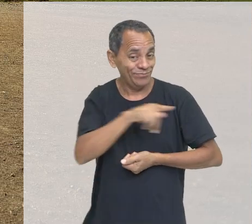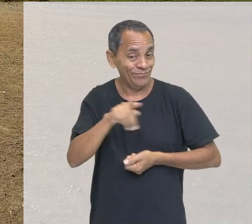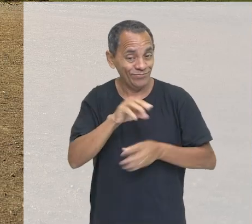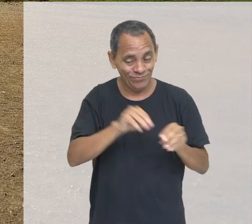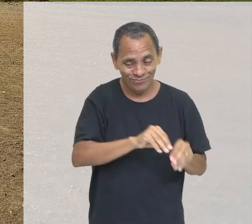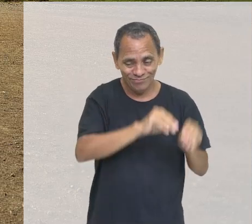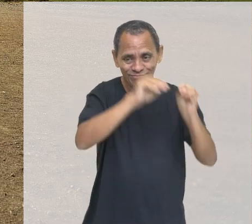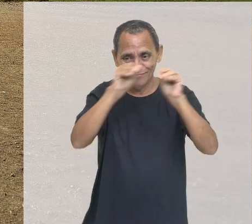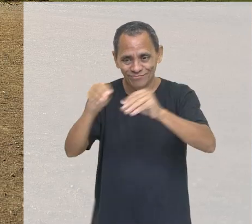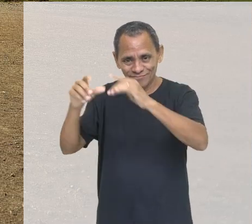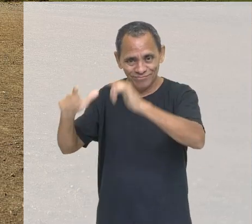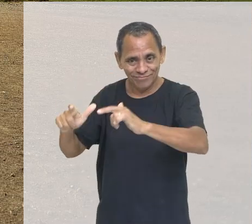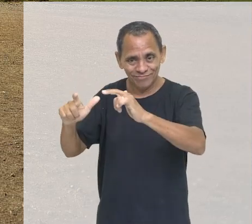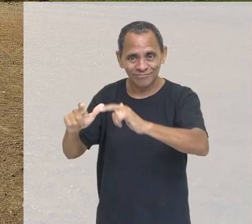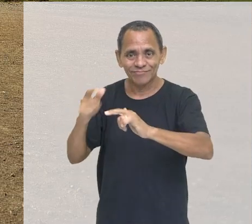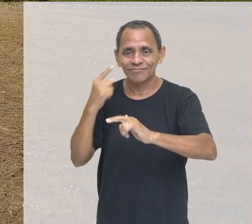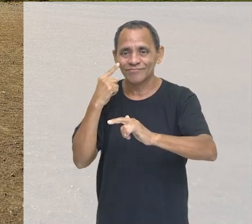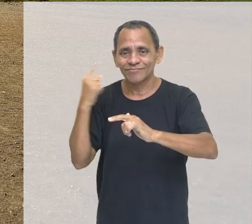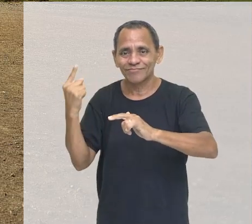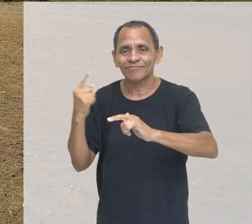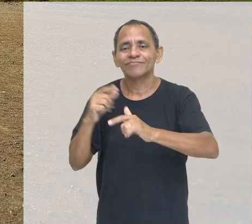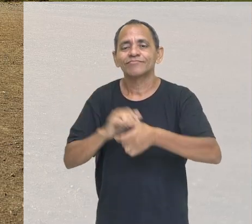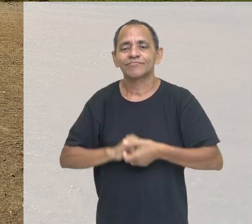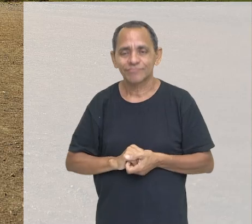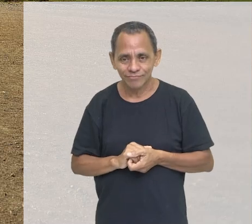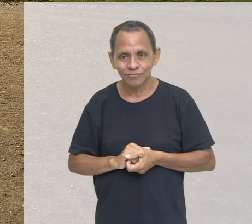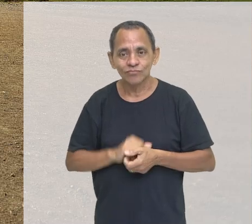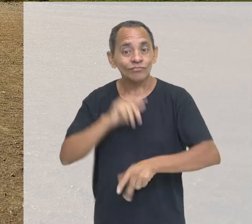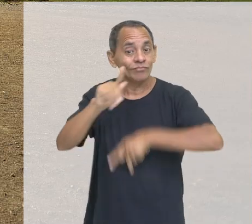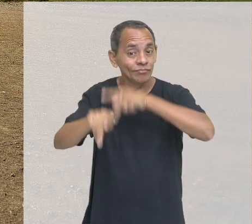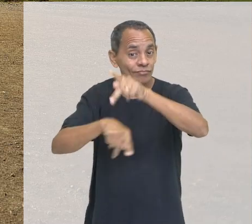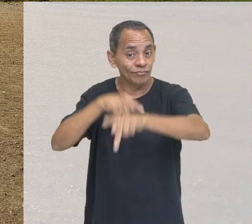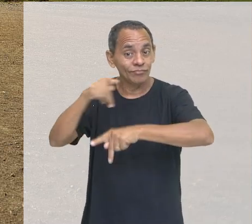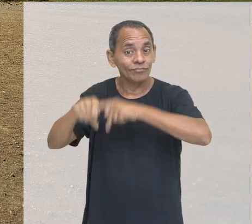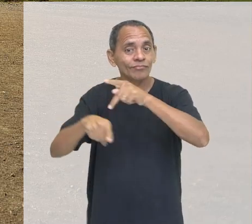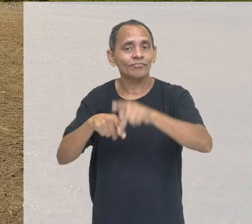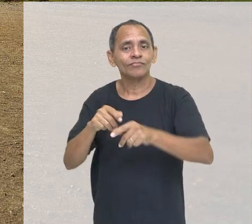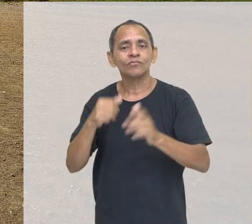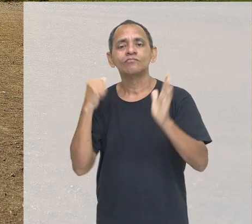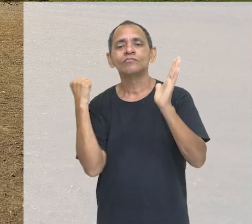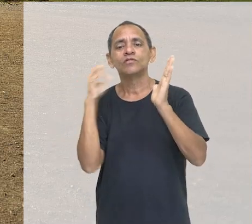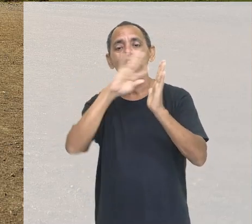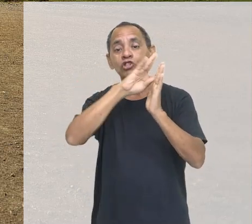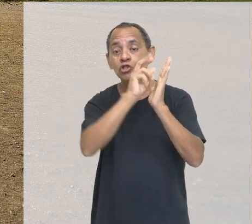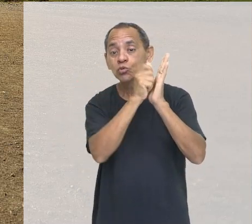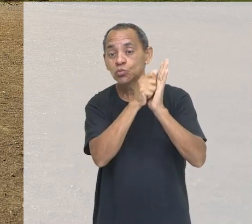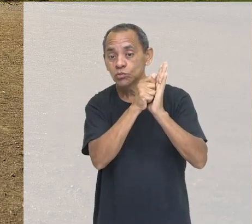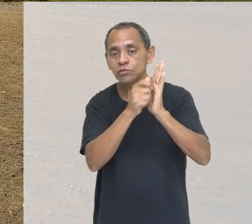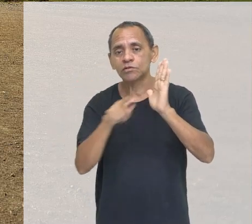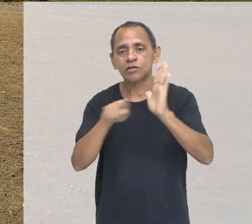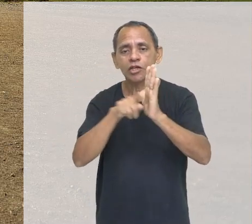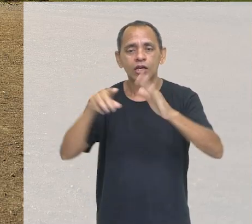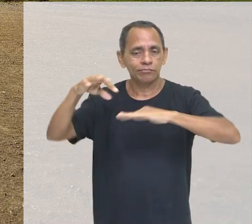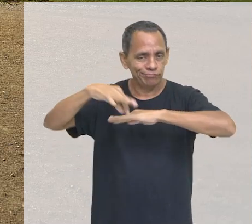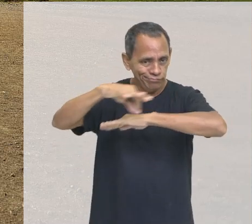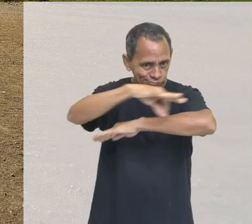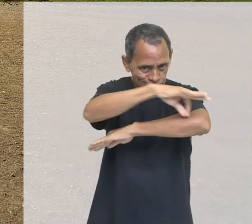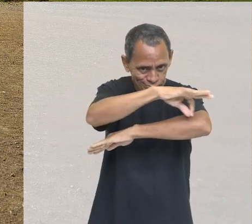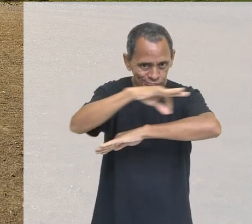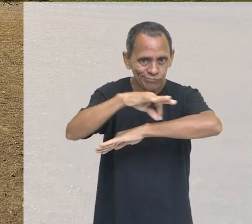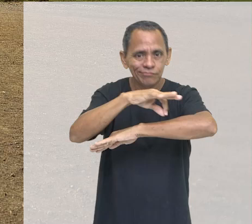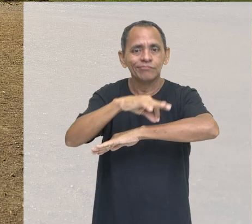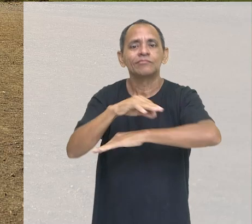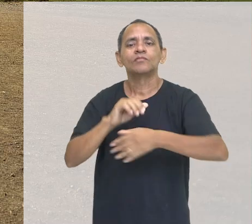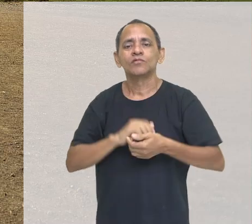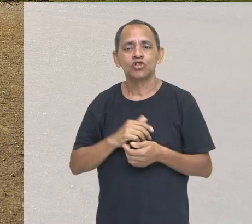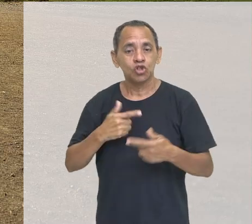transportado agora para aquela, né, que é símbolo da arquitetura dos maias,